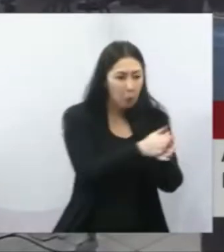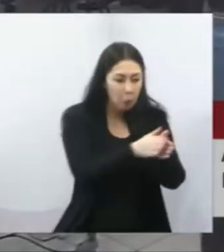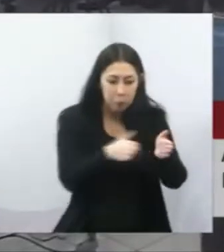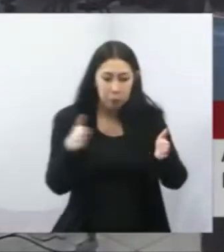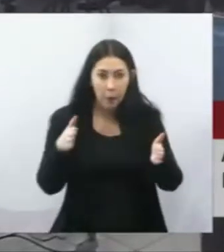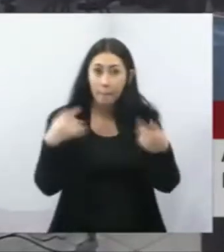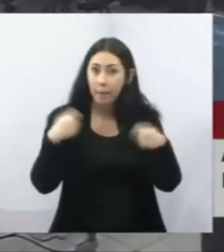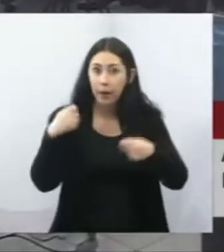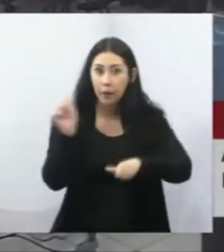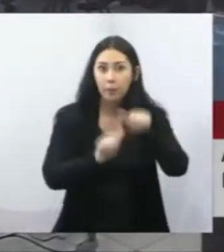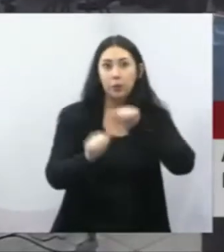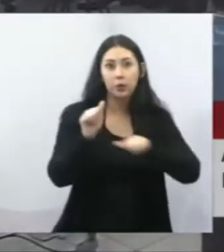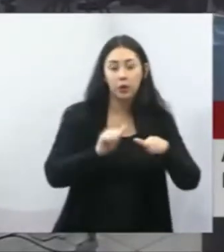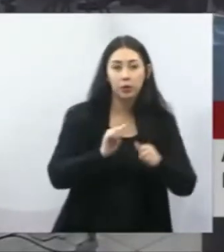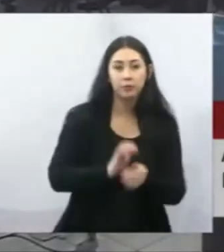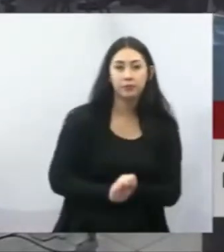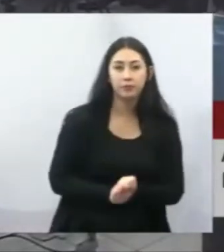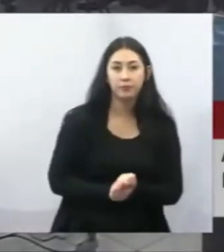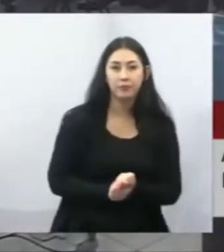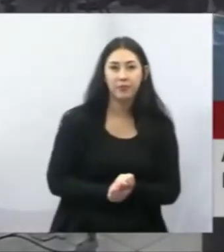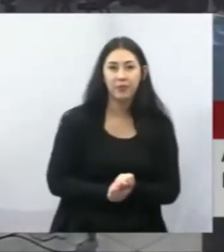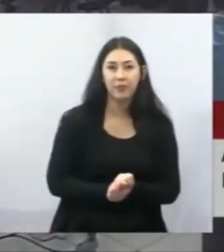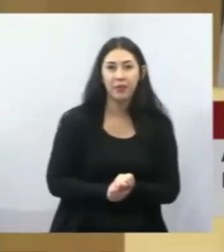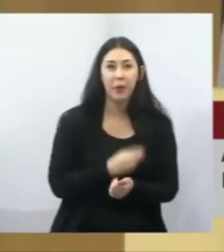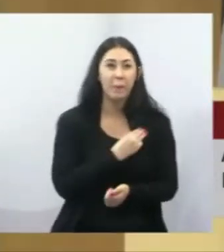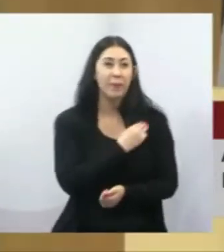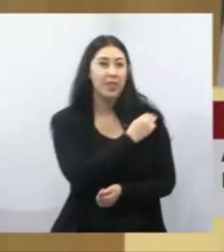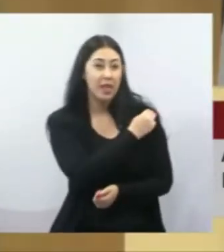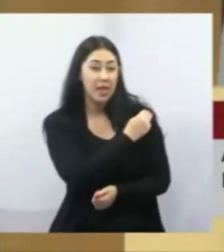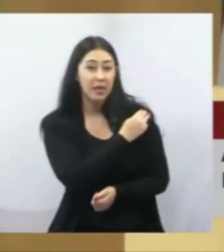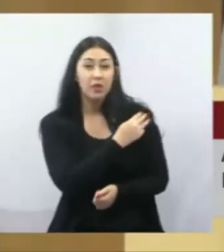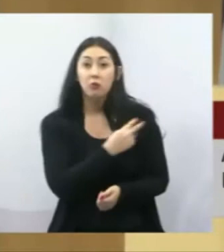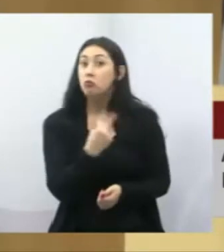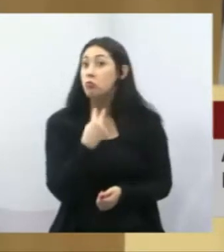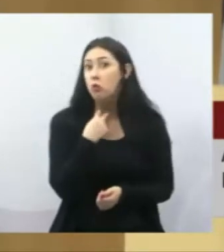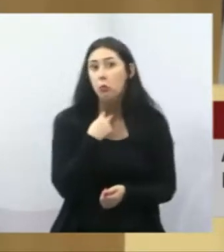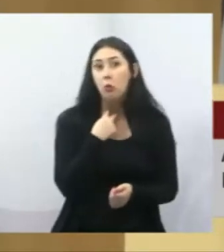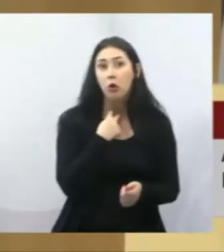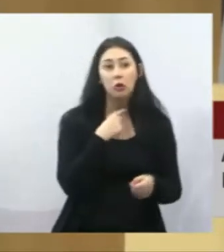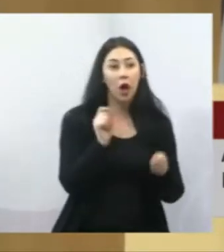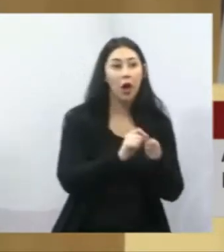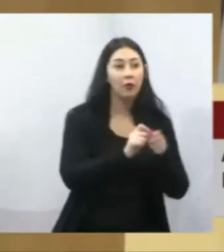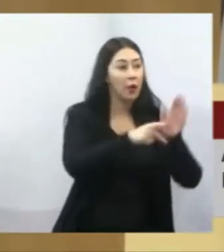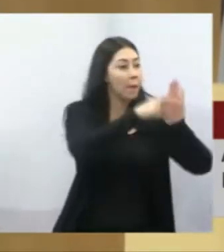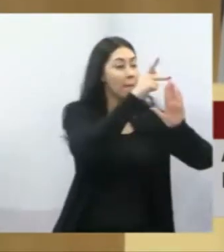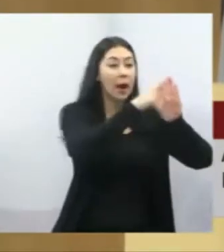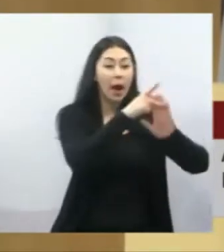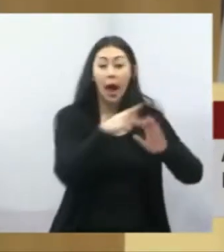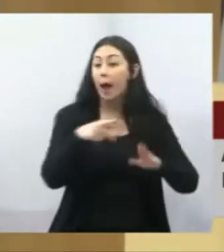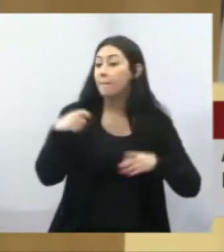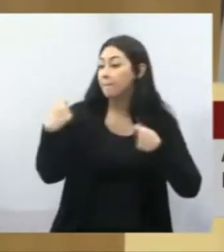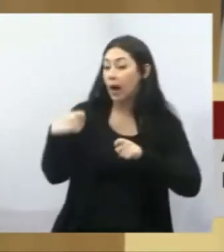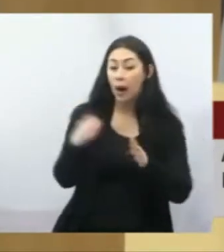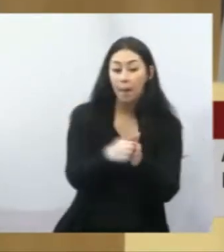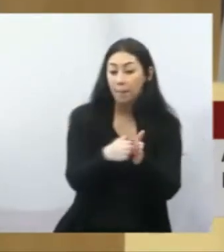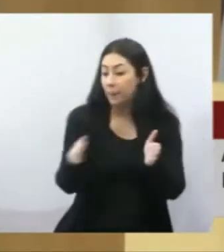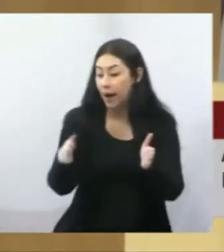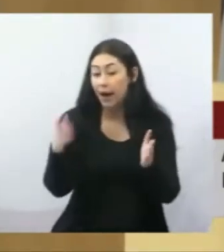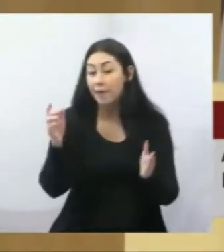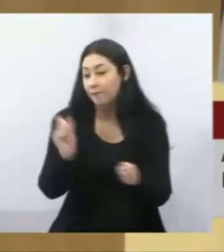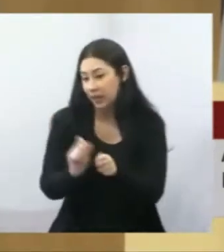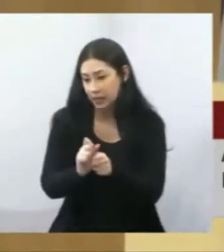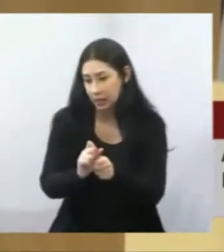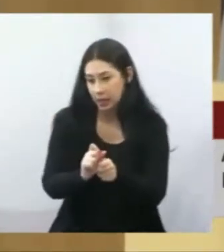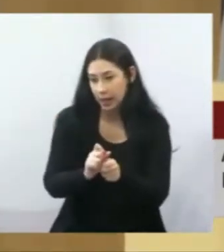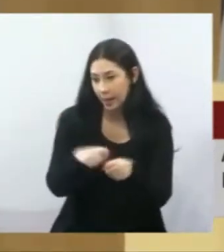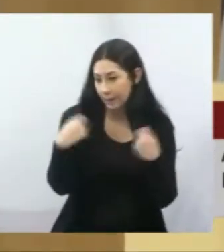ministro da Economia não pode, por portaria, estabelecer o prazo para o município fazer.